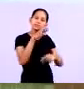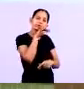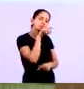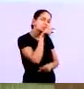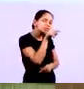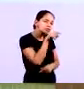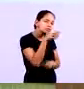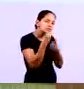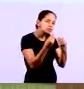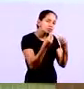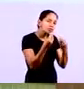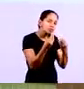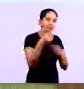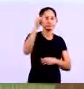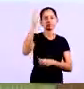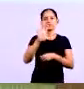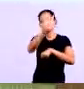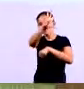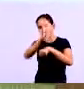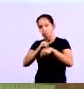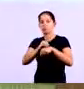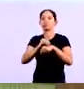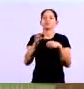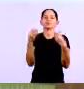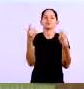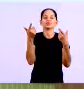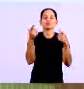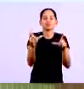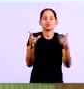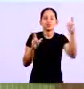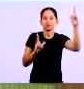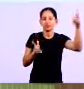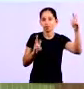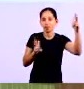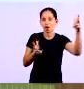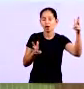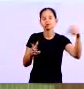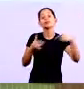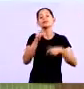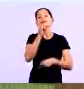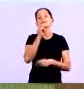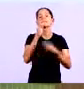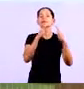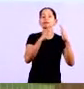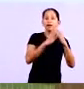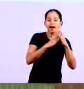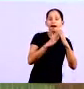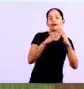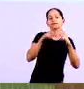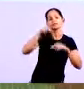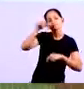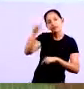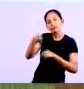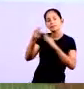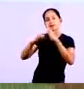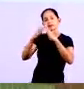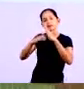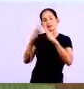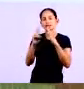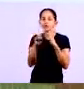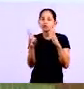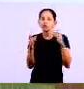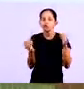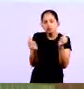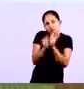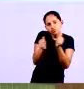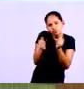muito rápido, o Brasil já faz isso também. Coloca casas em nome de empresa e fica vendendo a empresa sem